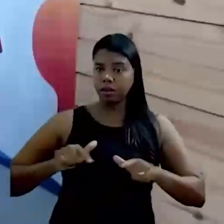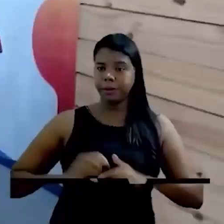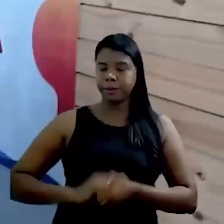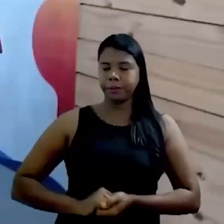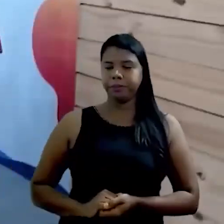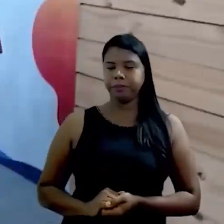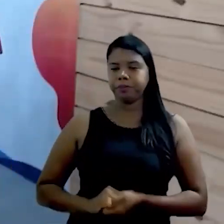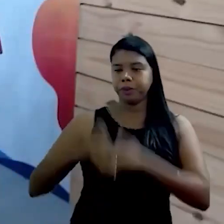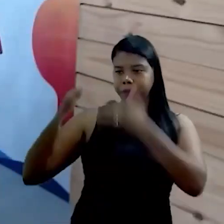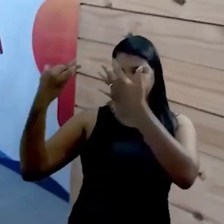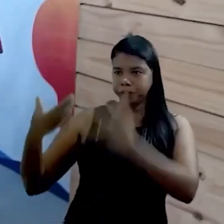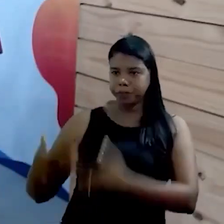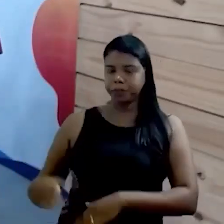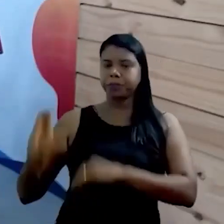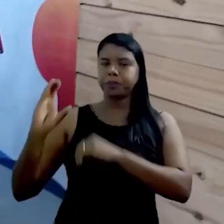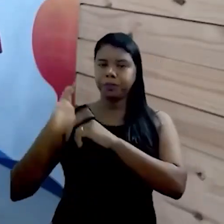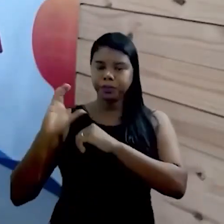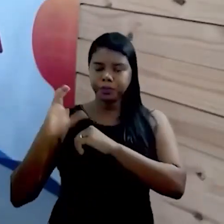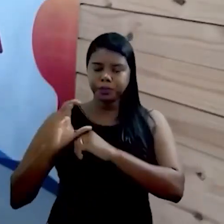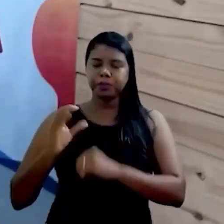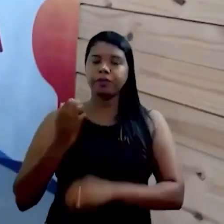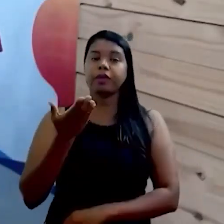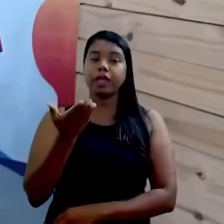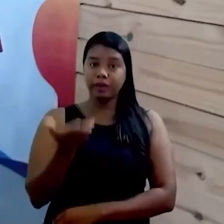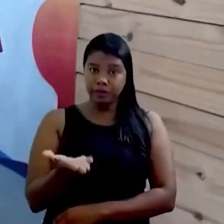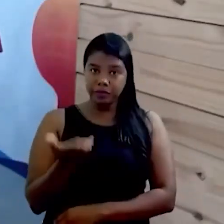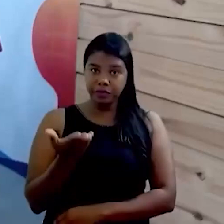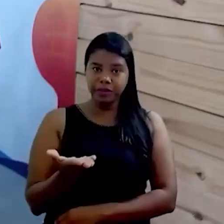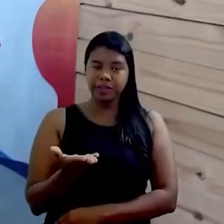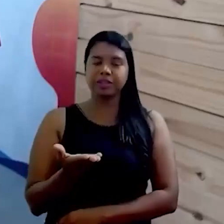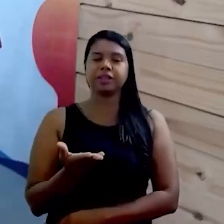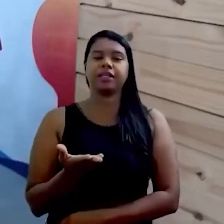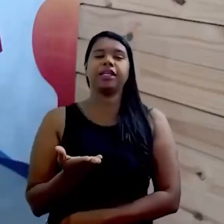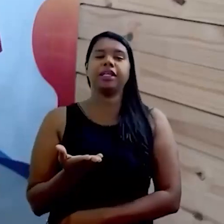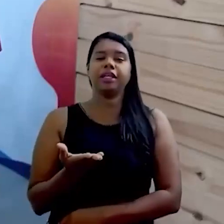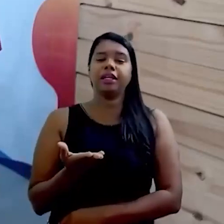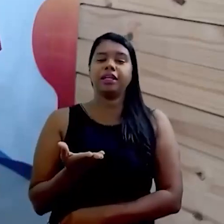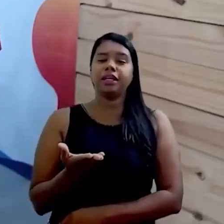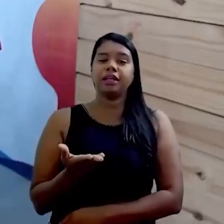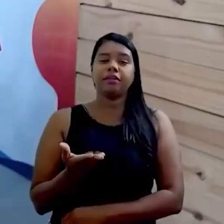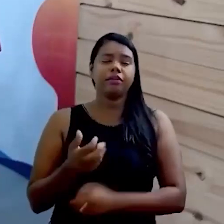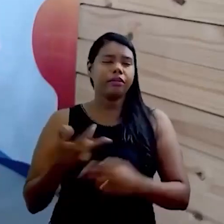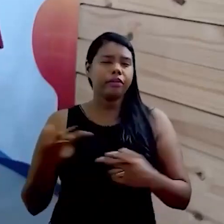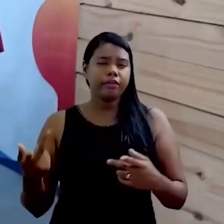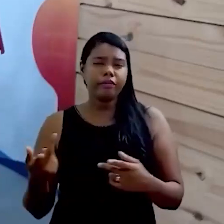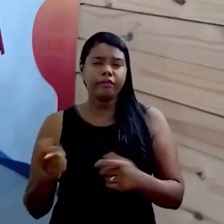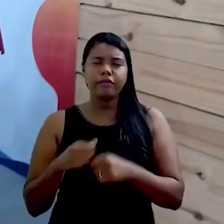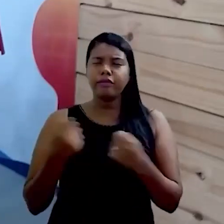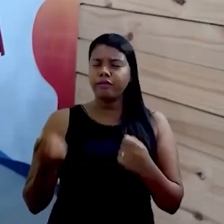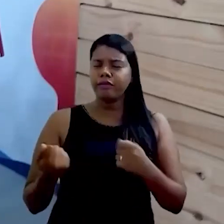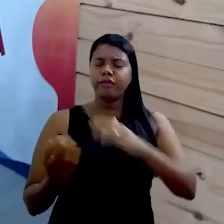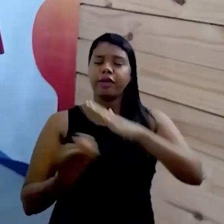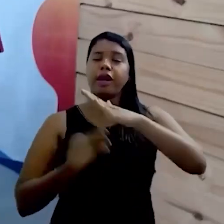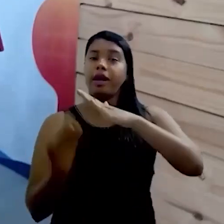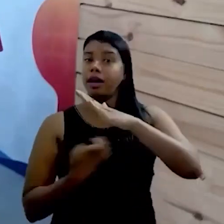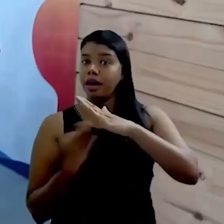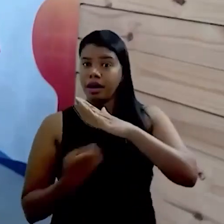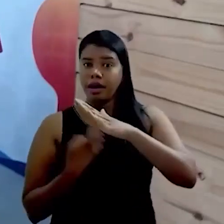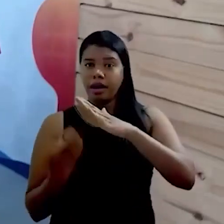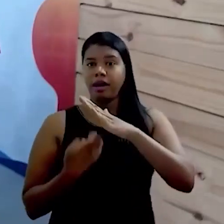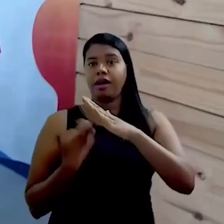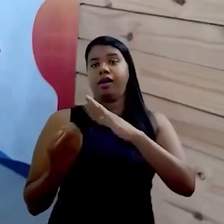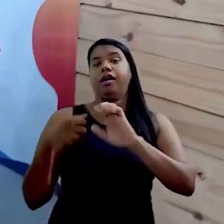Bom, eu acho que o grande benefício é você ter a possibilidade, né, de estar em diversas empresas, porque você,